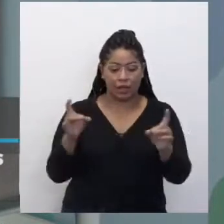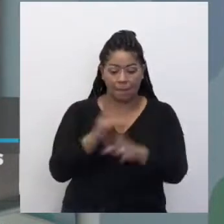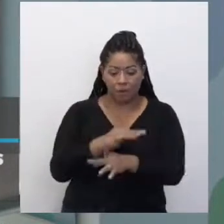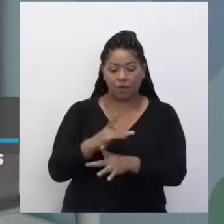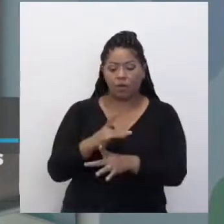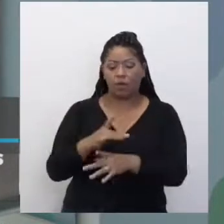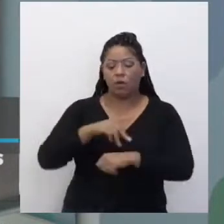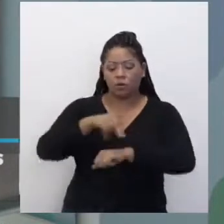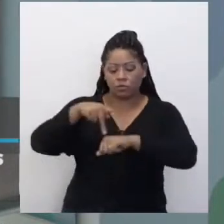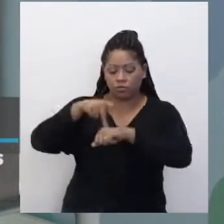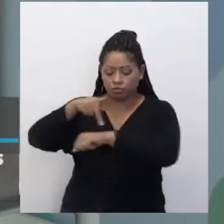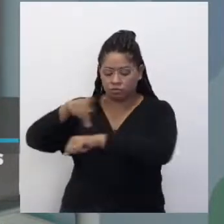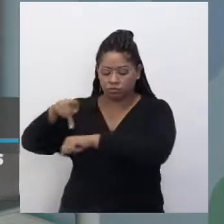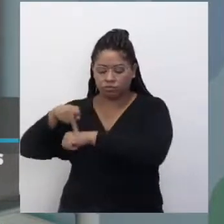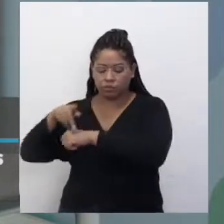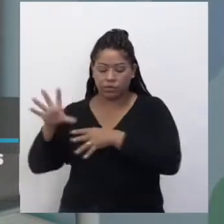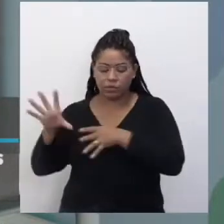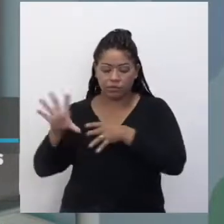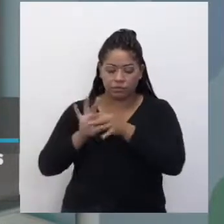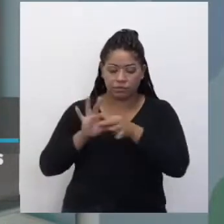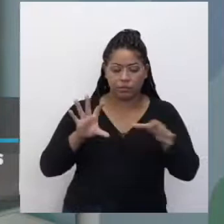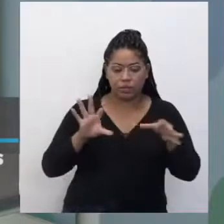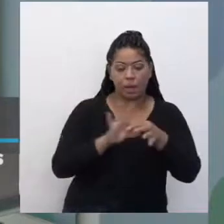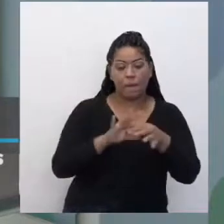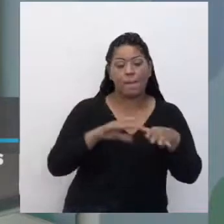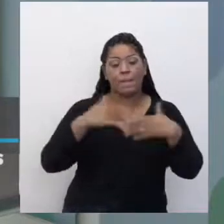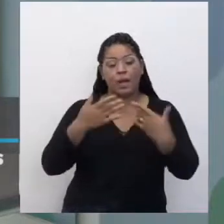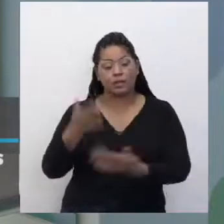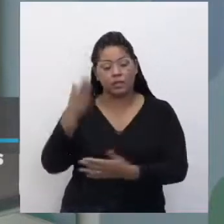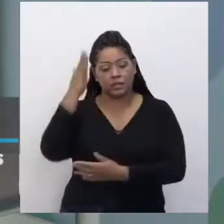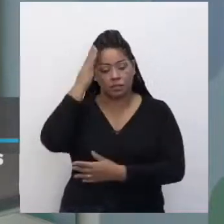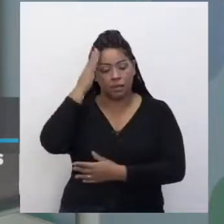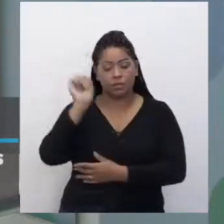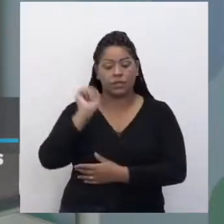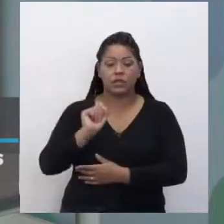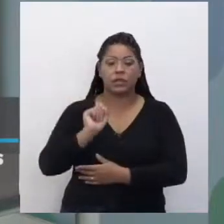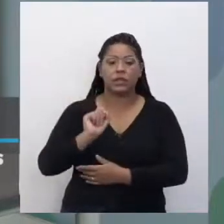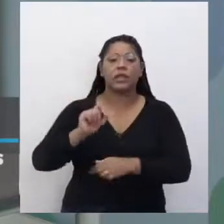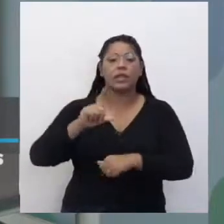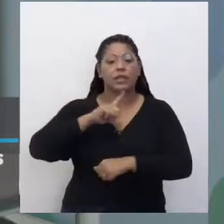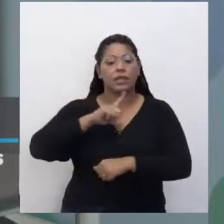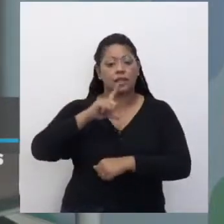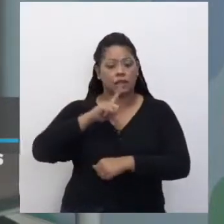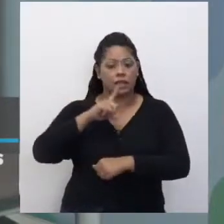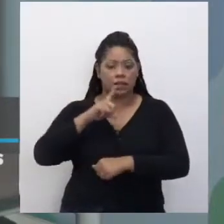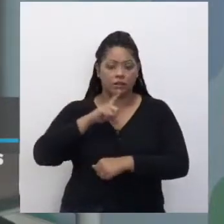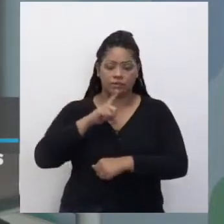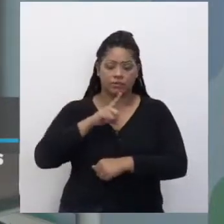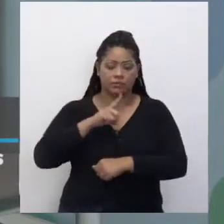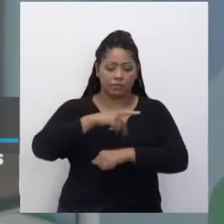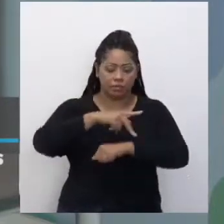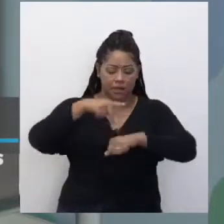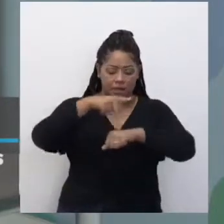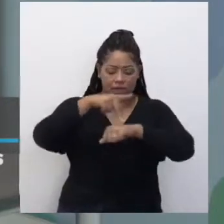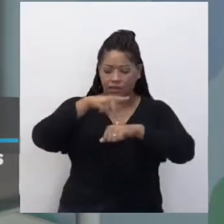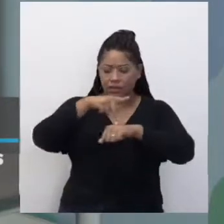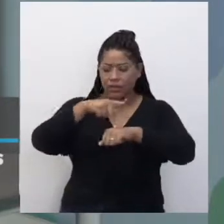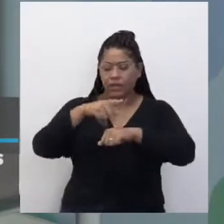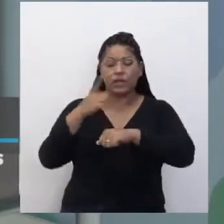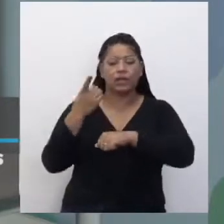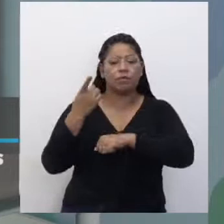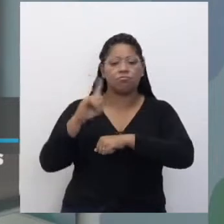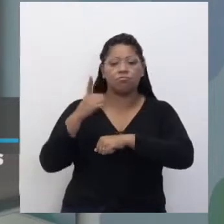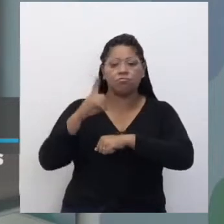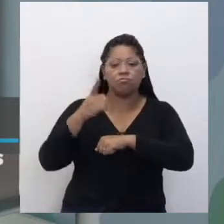aí se decidiu. Mas sabemos que tem países que não consideram o dólar como uma moeda oficial. A China, por exemplo, é um caso